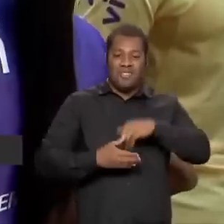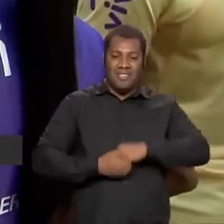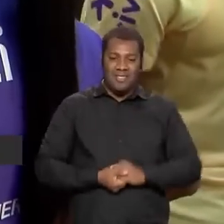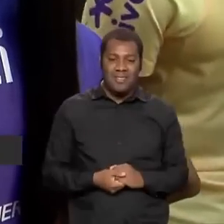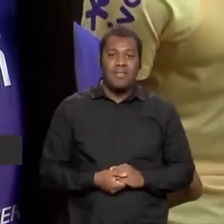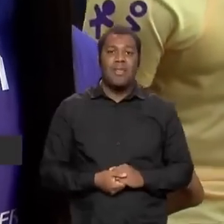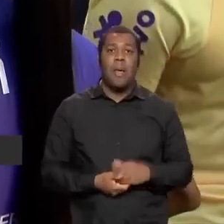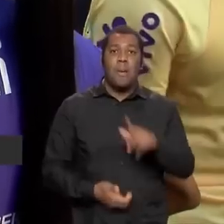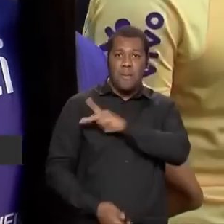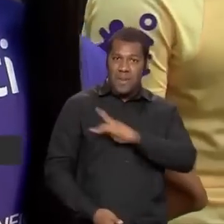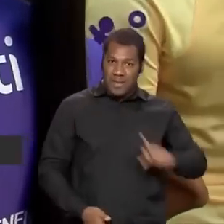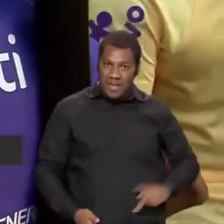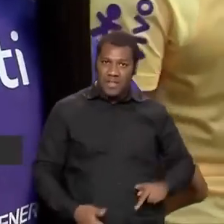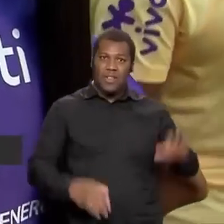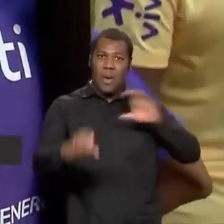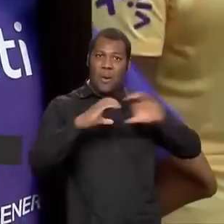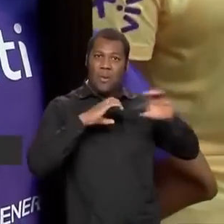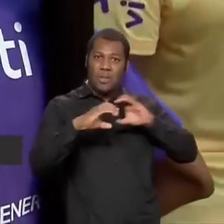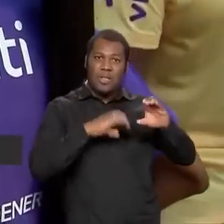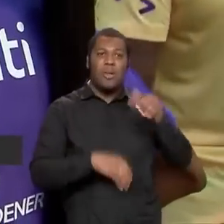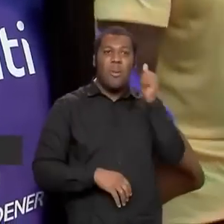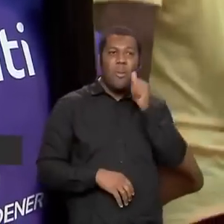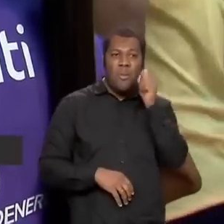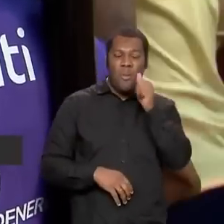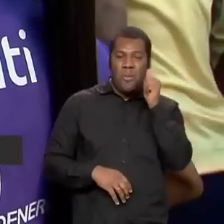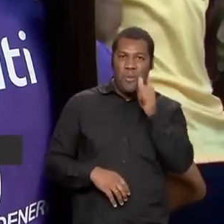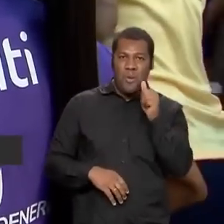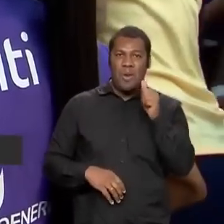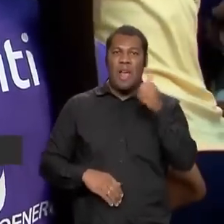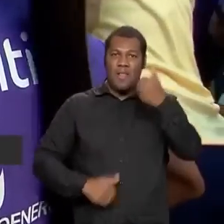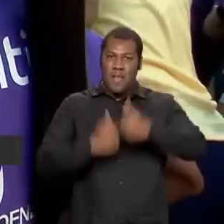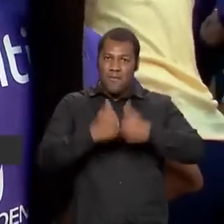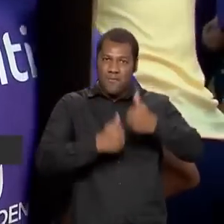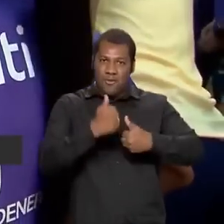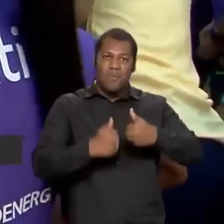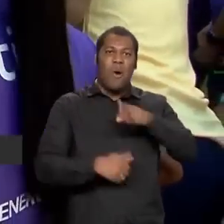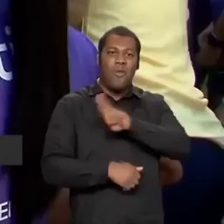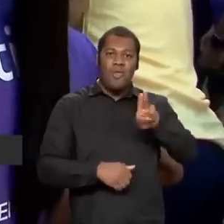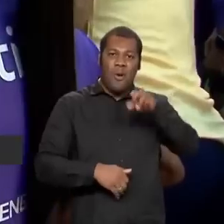O presidente conversa agora com a jogadora Marta, estrela da seleção brasileira.